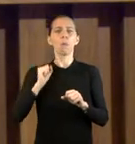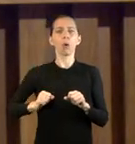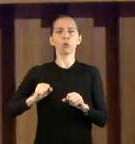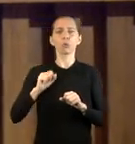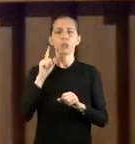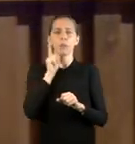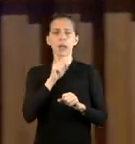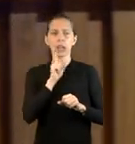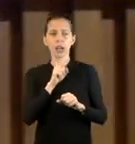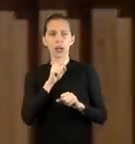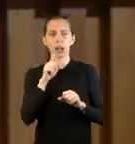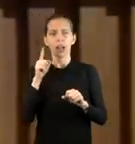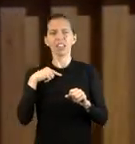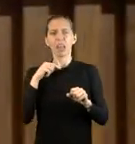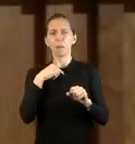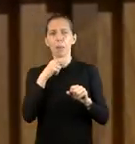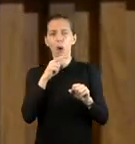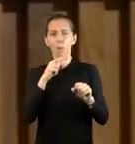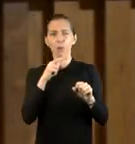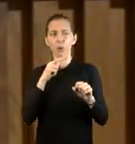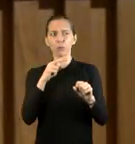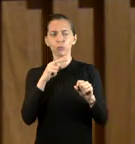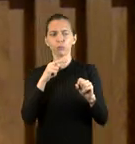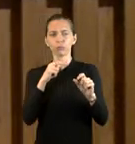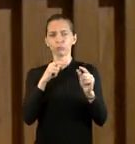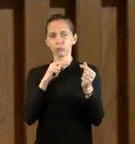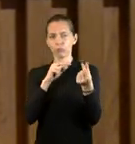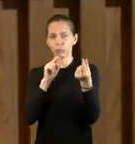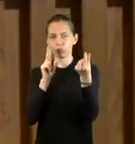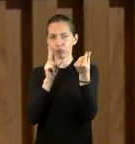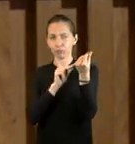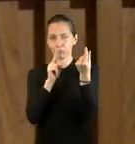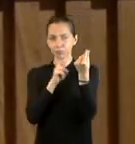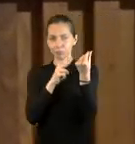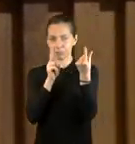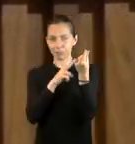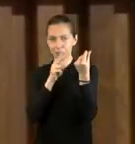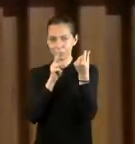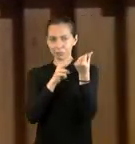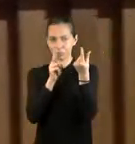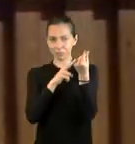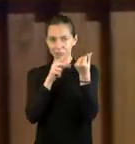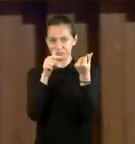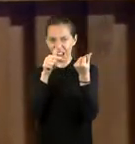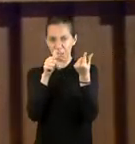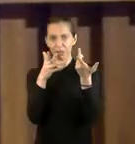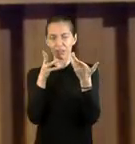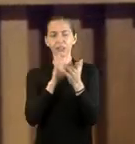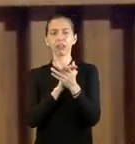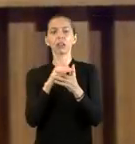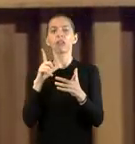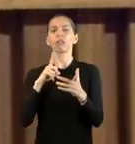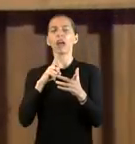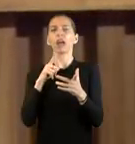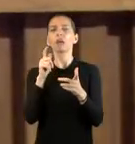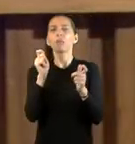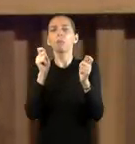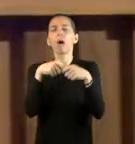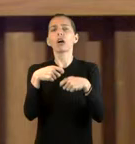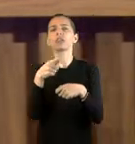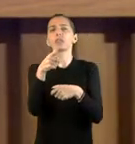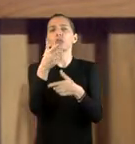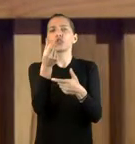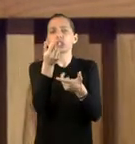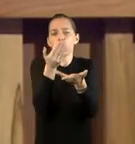vezes dois, então tudo que a bolsa subir você ganha duas vezes, mas você tem o seu capital